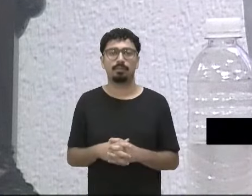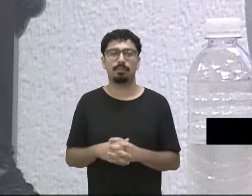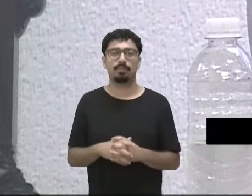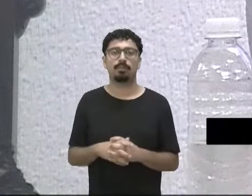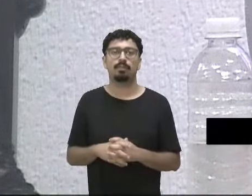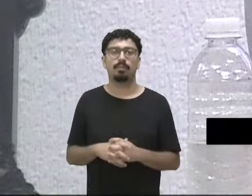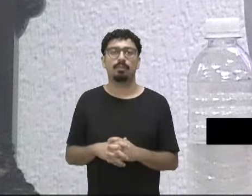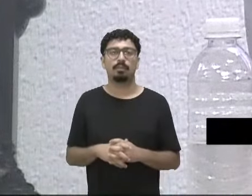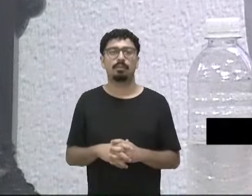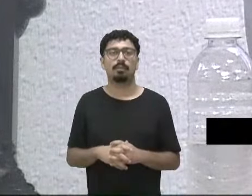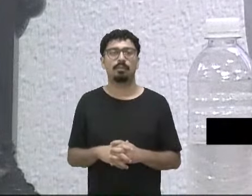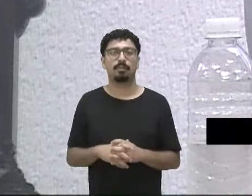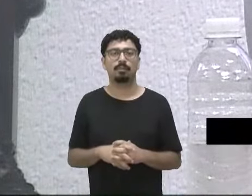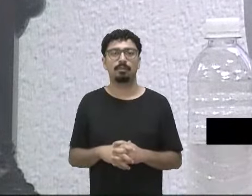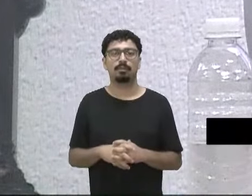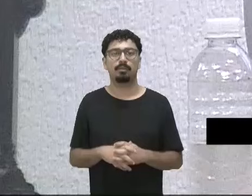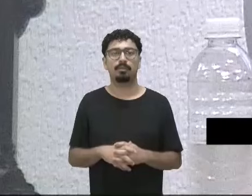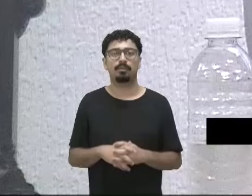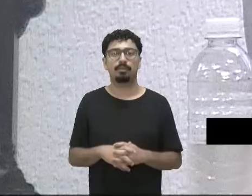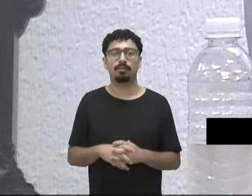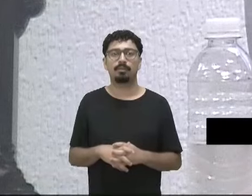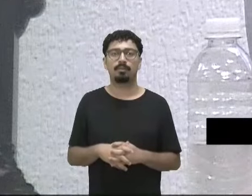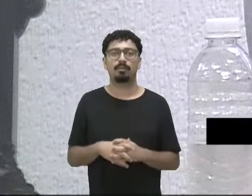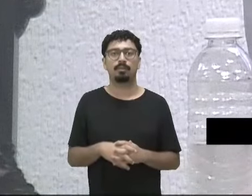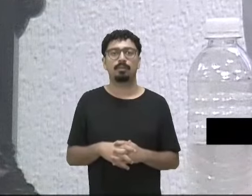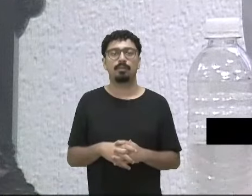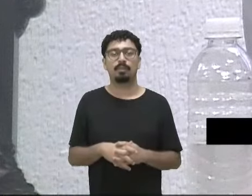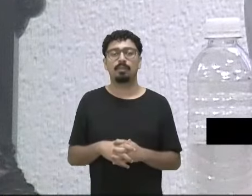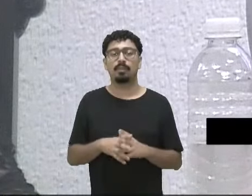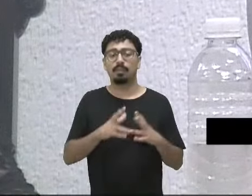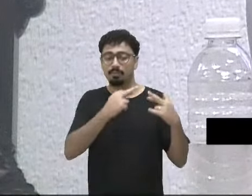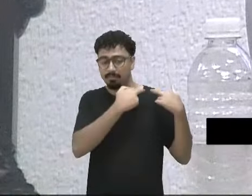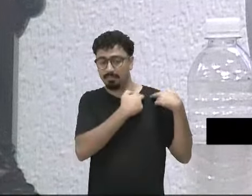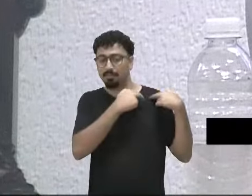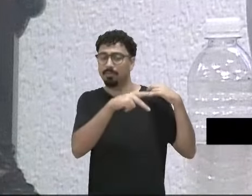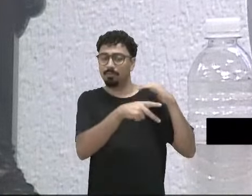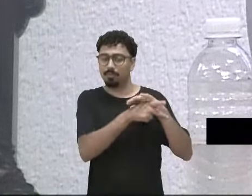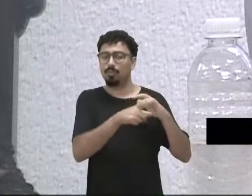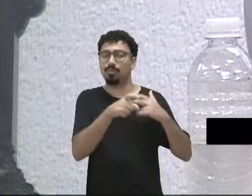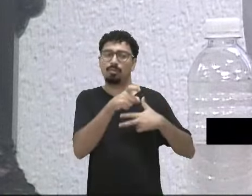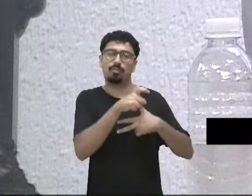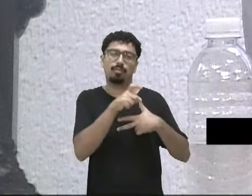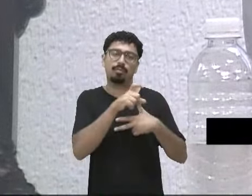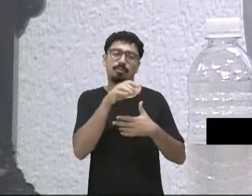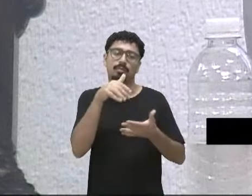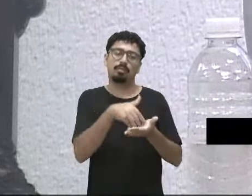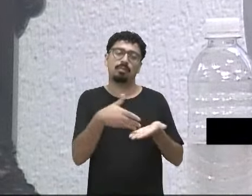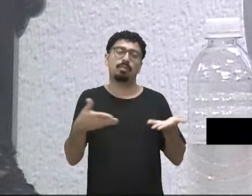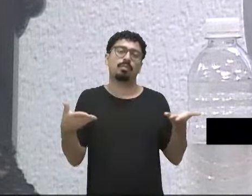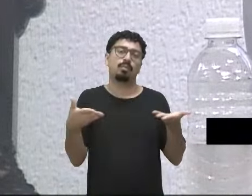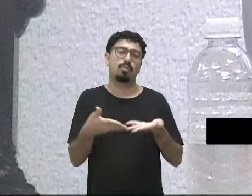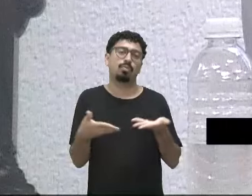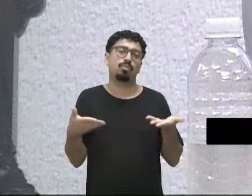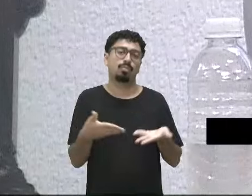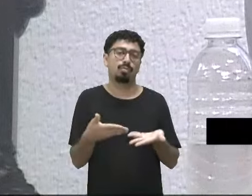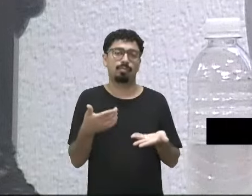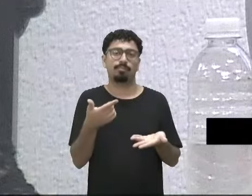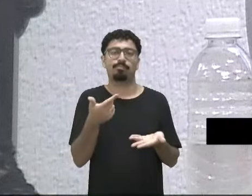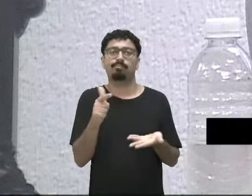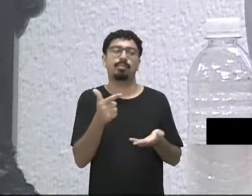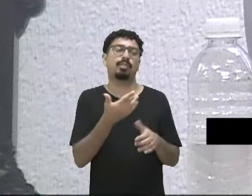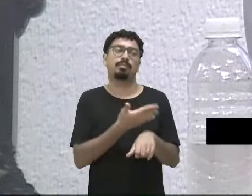incumbência dessa tarefa é do Executivo, que até o presente momento não colocou